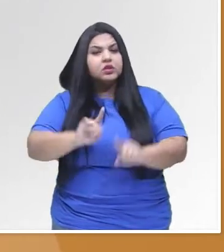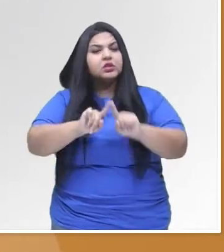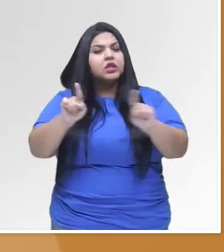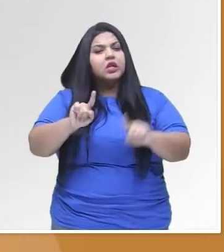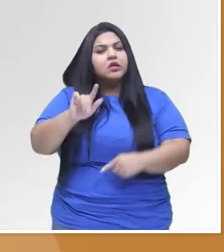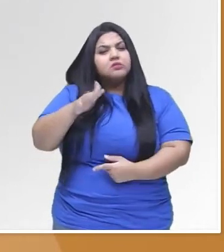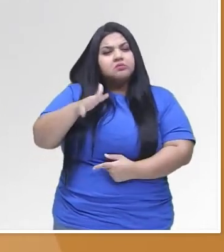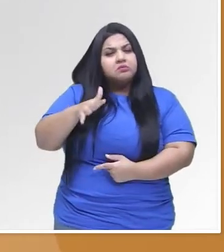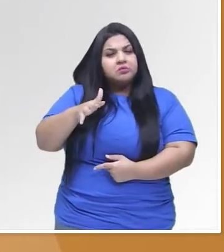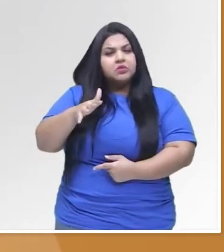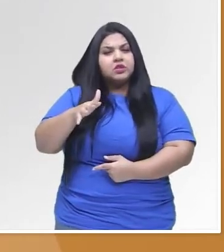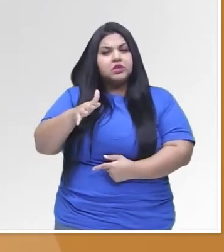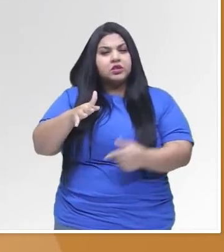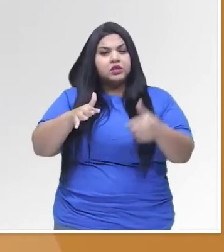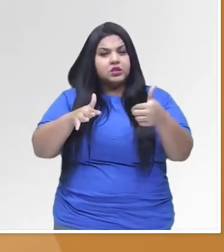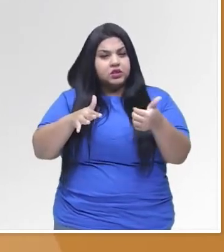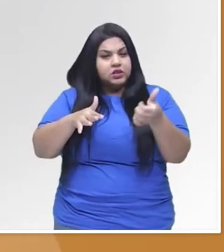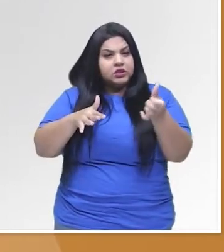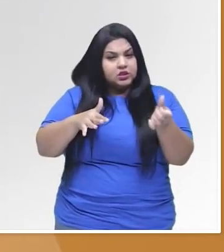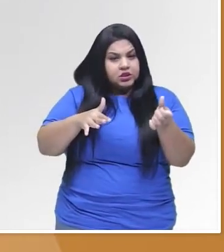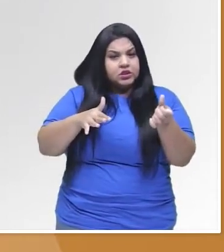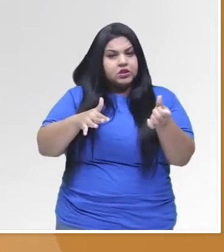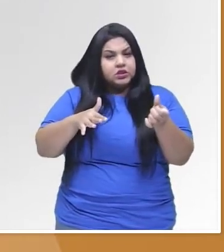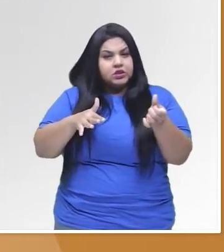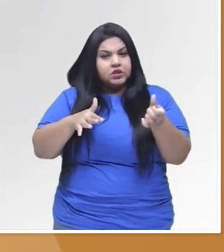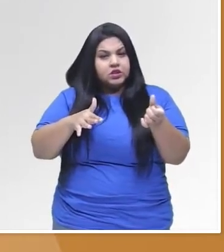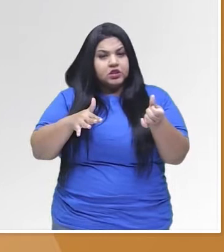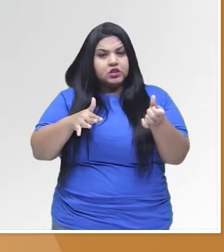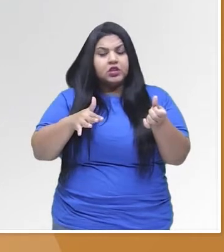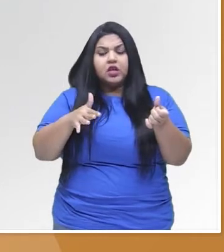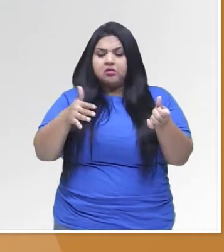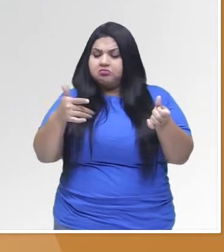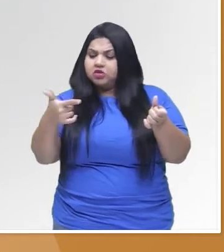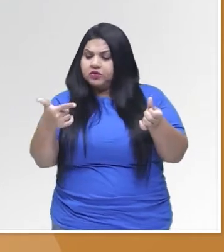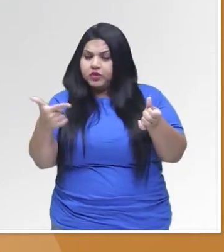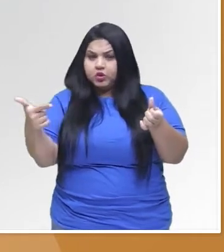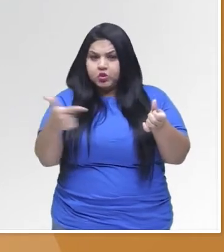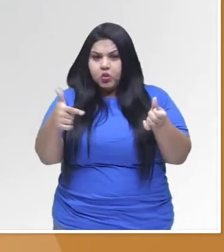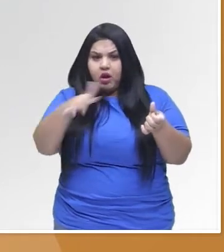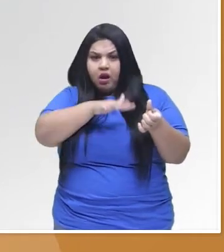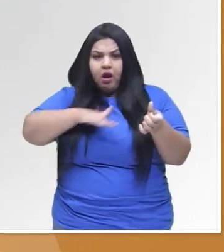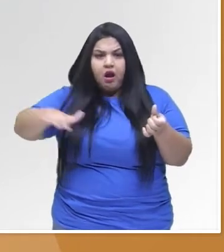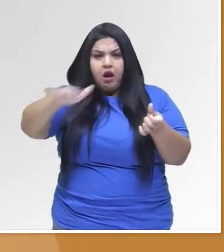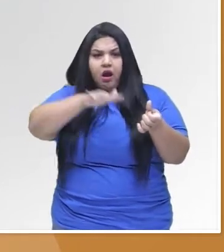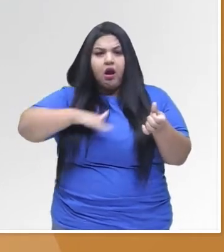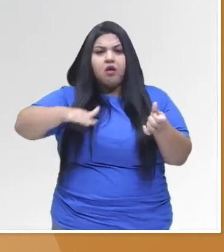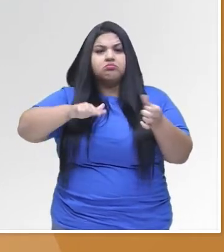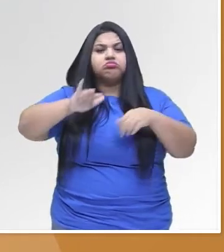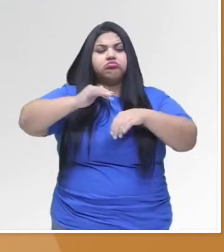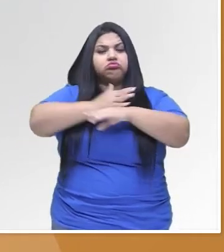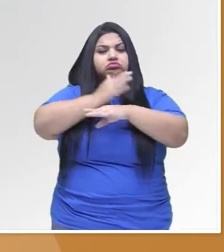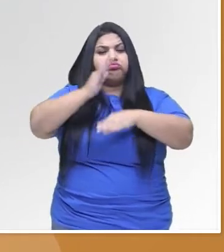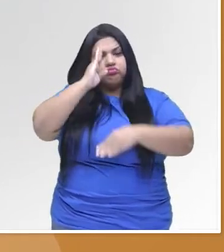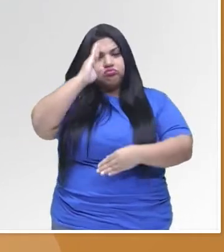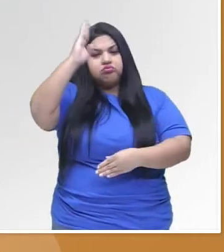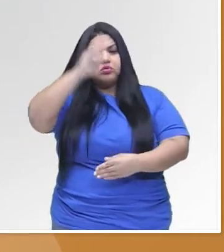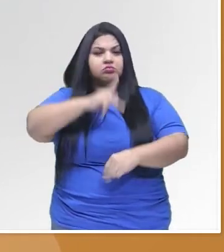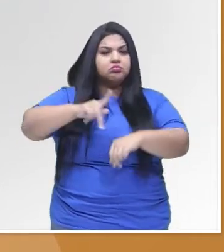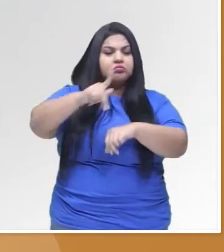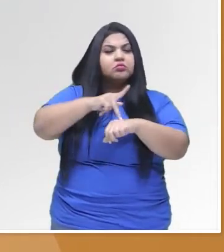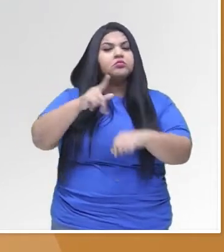entre das 16 às 22 áreas metropolitanas do país. Como eu falei para vocês, nós temos